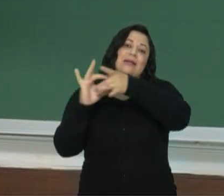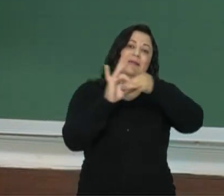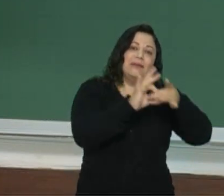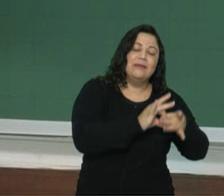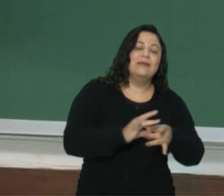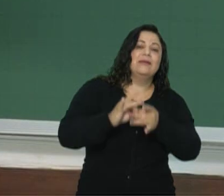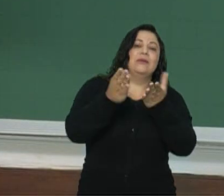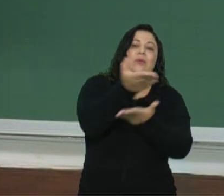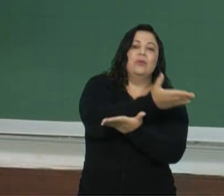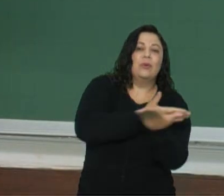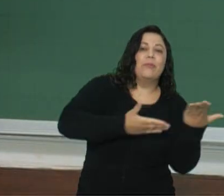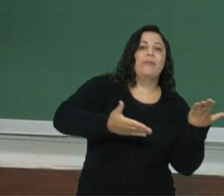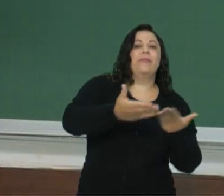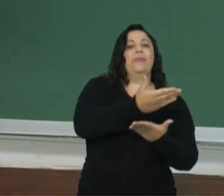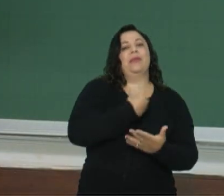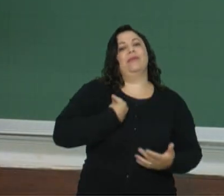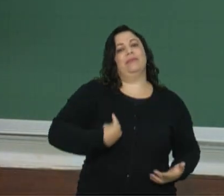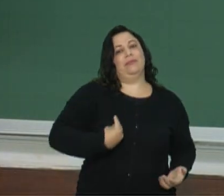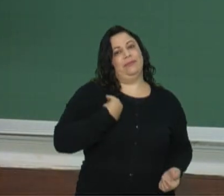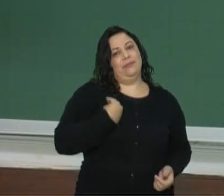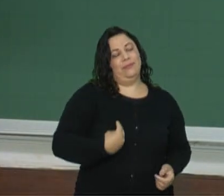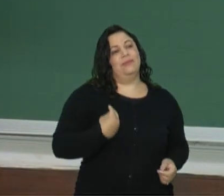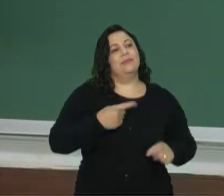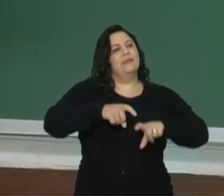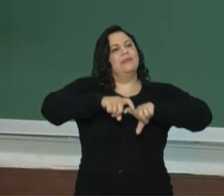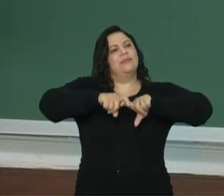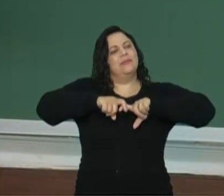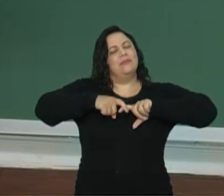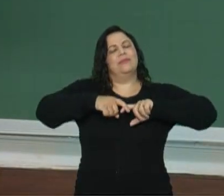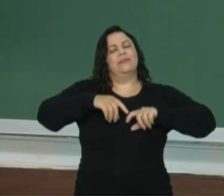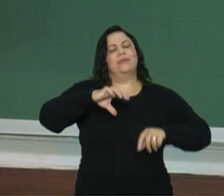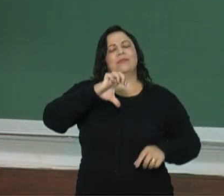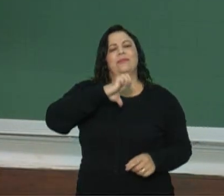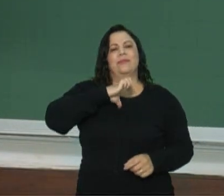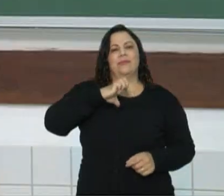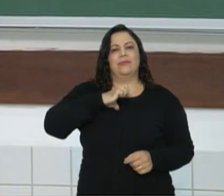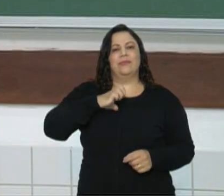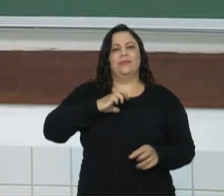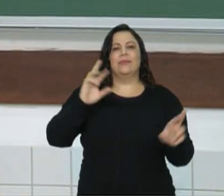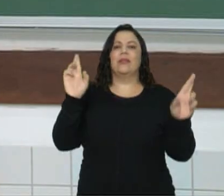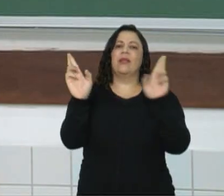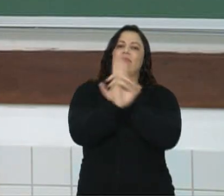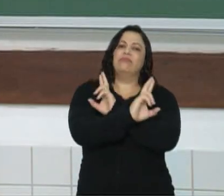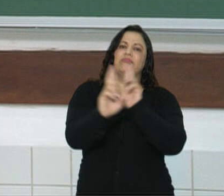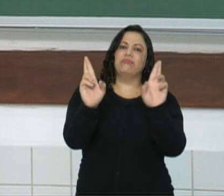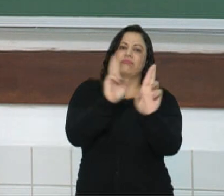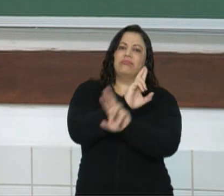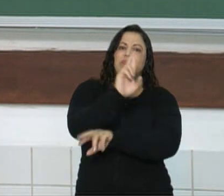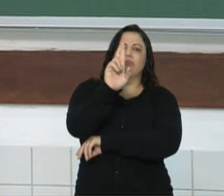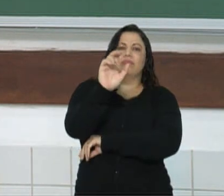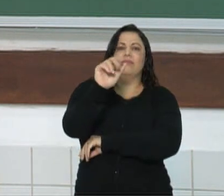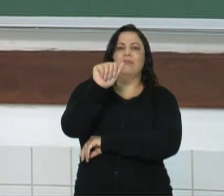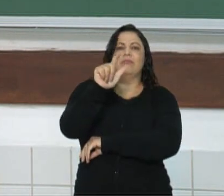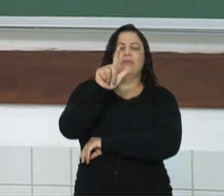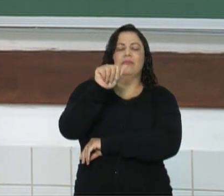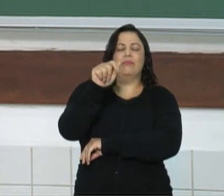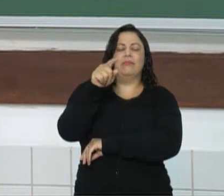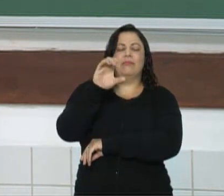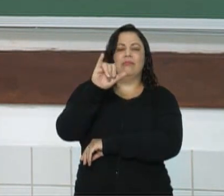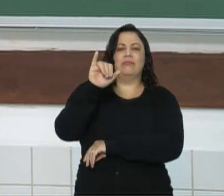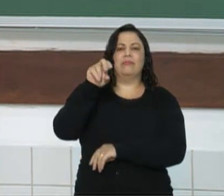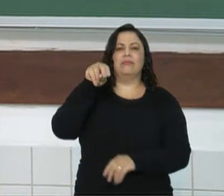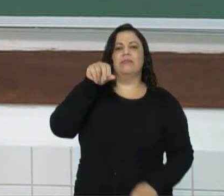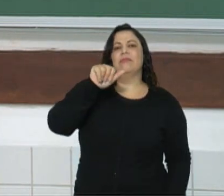habita. Por isso, é chamada também de ética relacional. A ética voltada para os